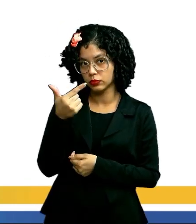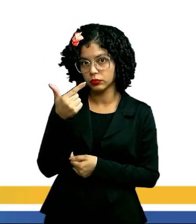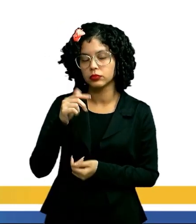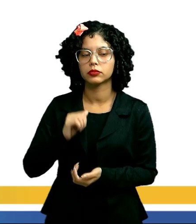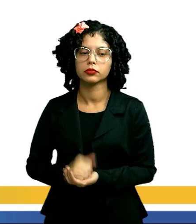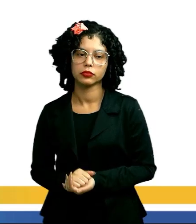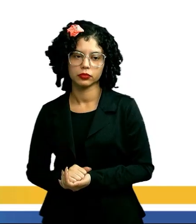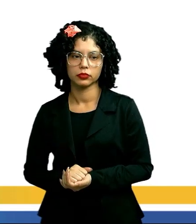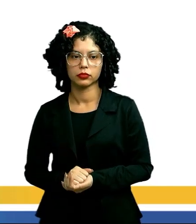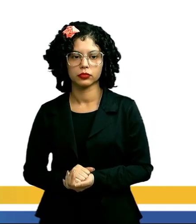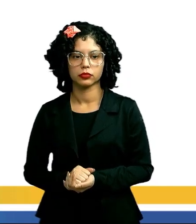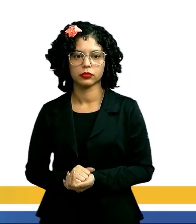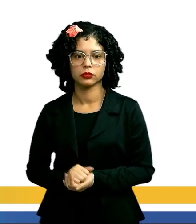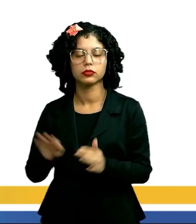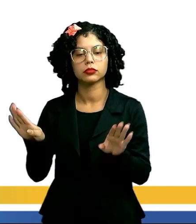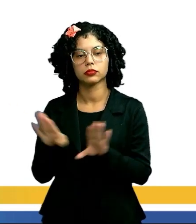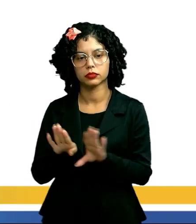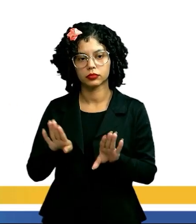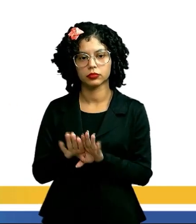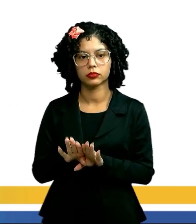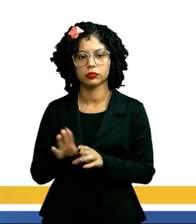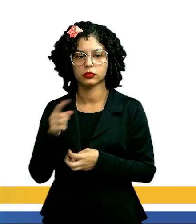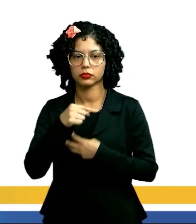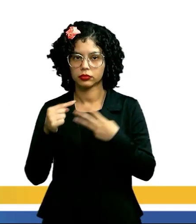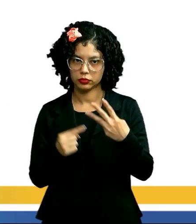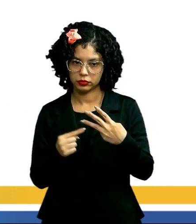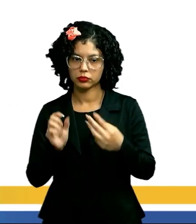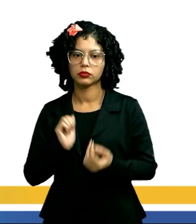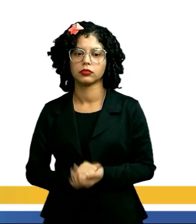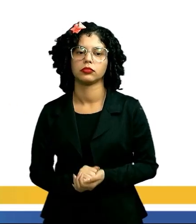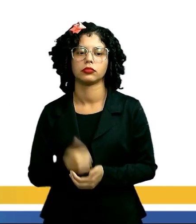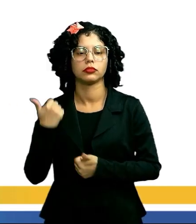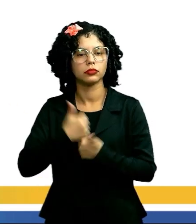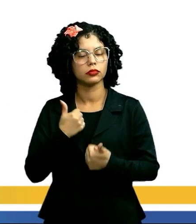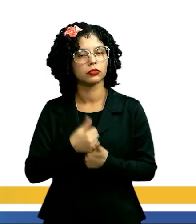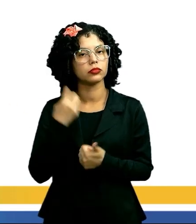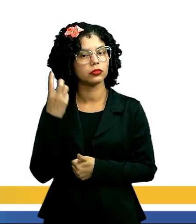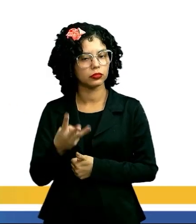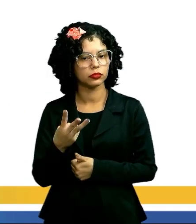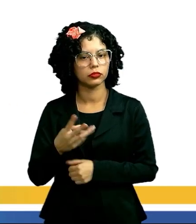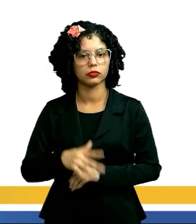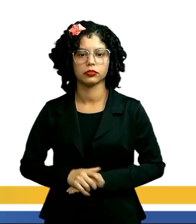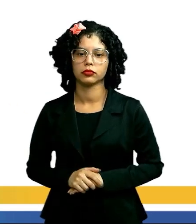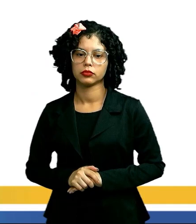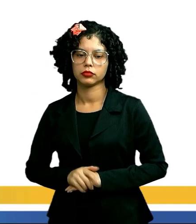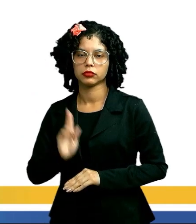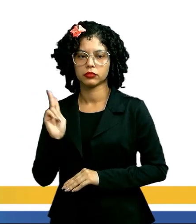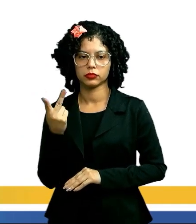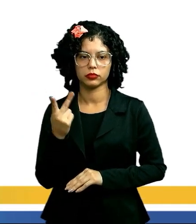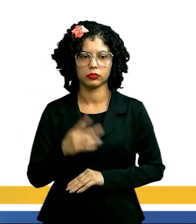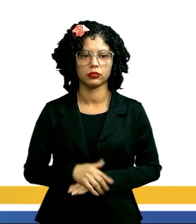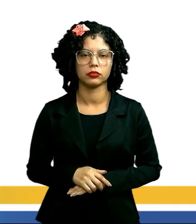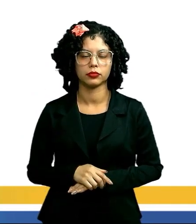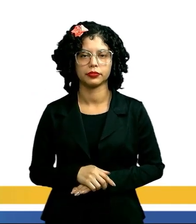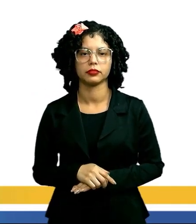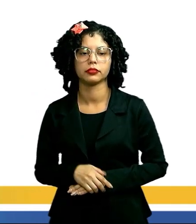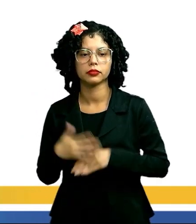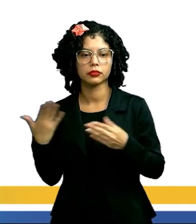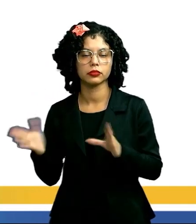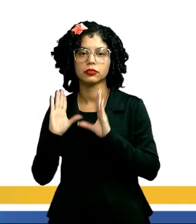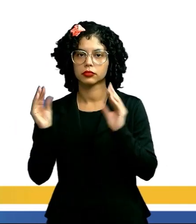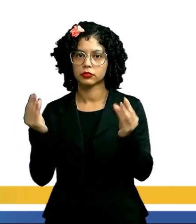substituir os dois hidrogênios, e se eu tiver uma amina terciária, nós iremos substituir os três hidrogênios.